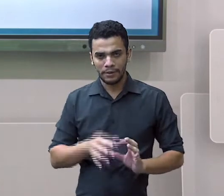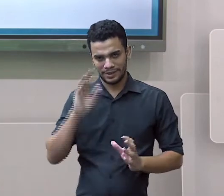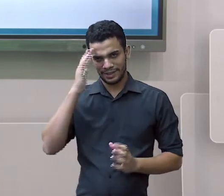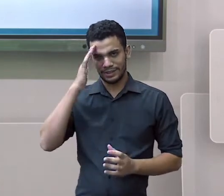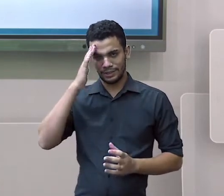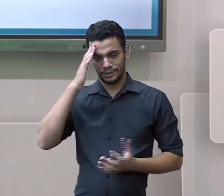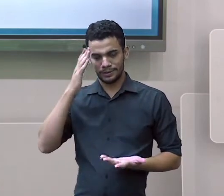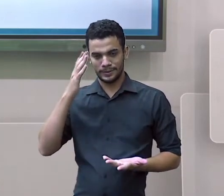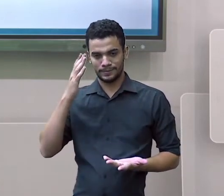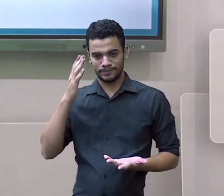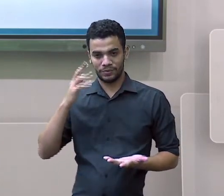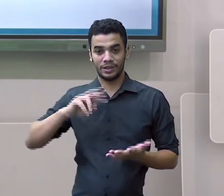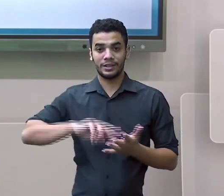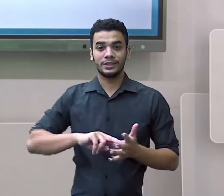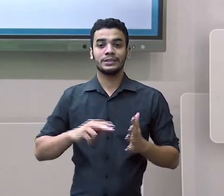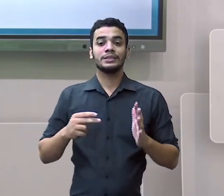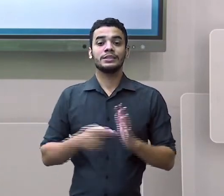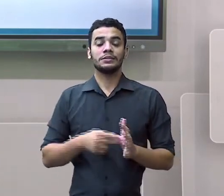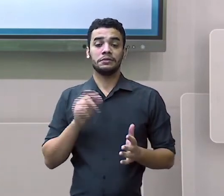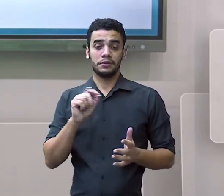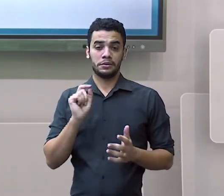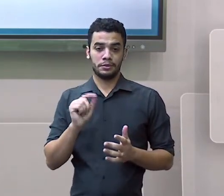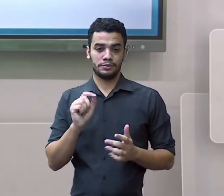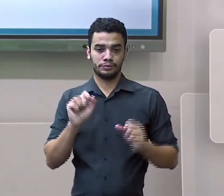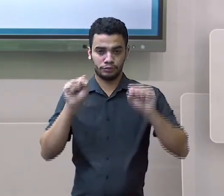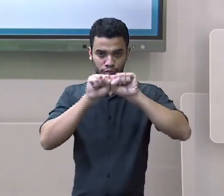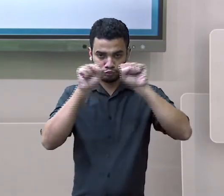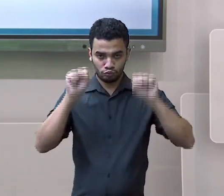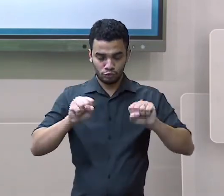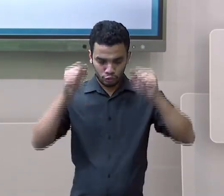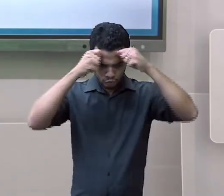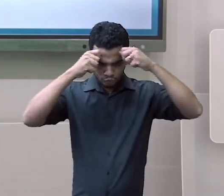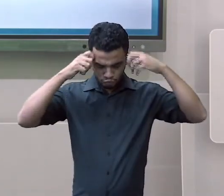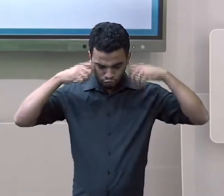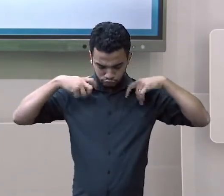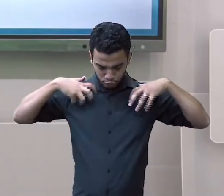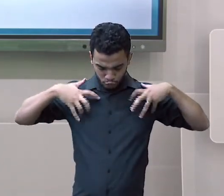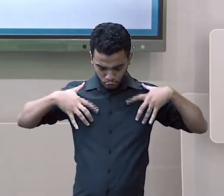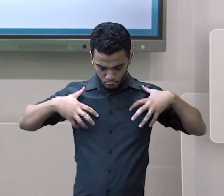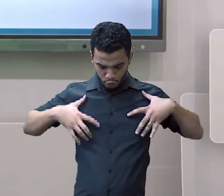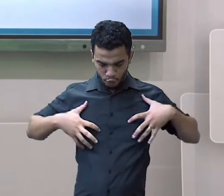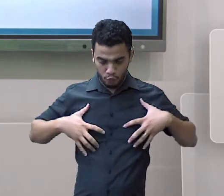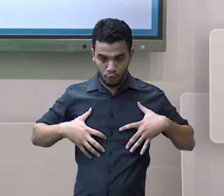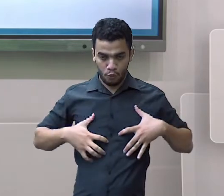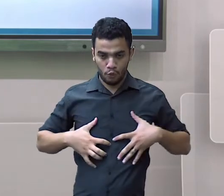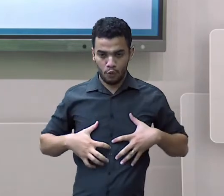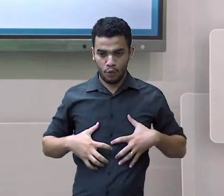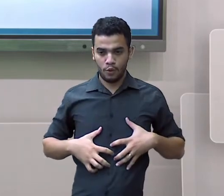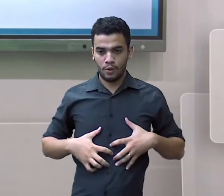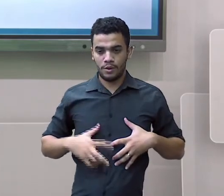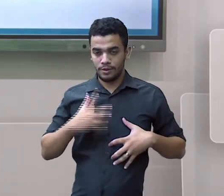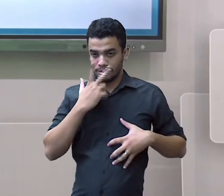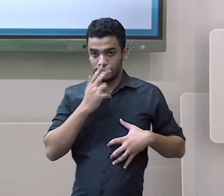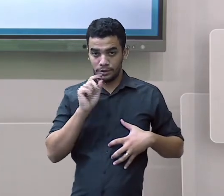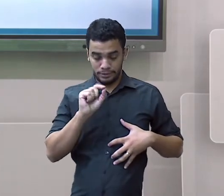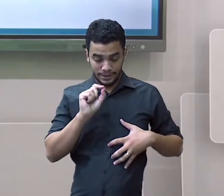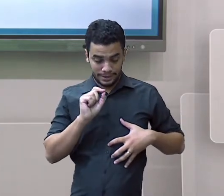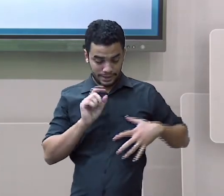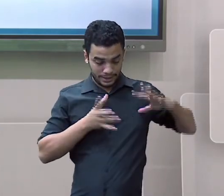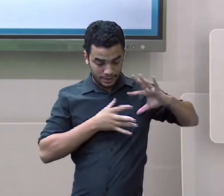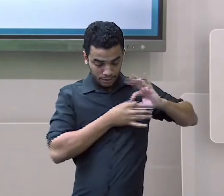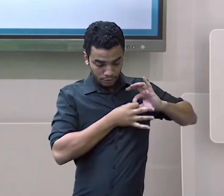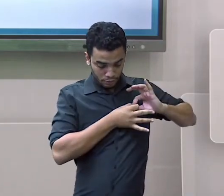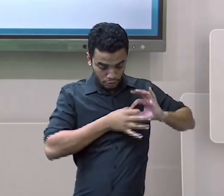uns aos outros. É isso que está falando aí, que o sistema nervoso forma uma rede de comunicação